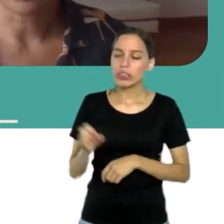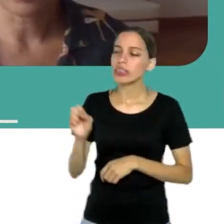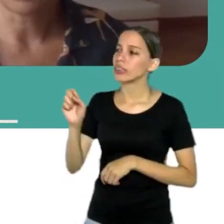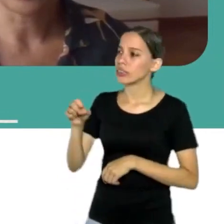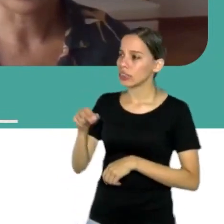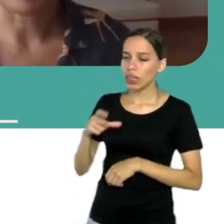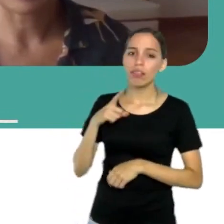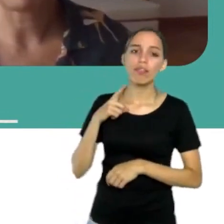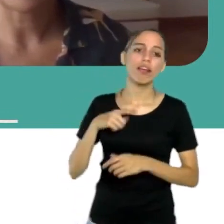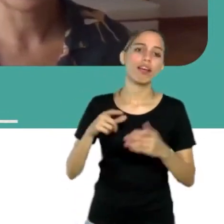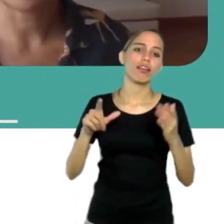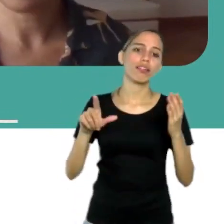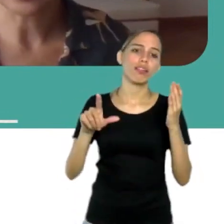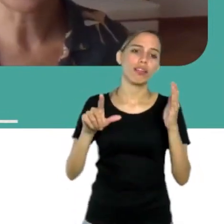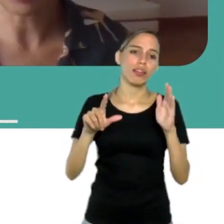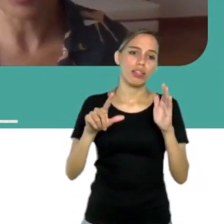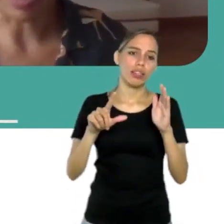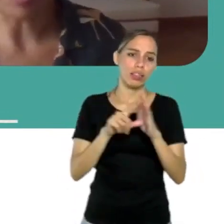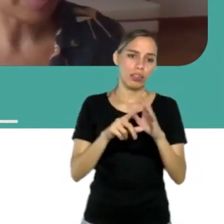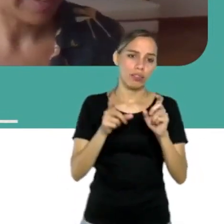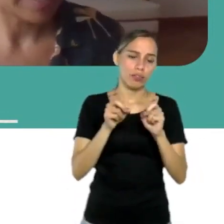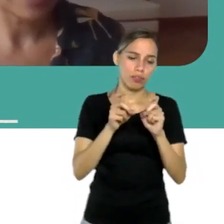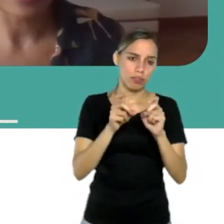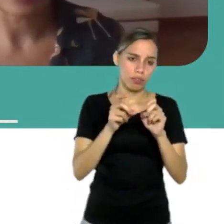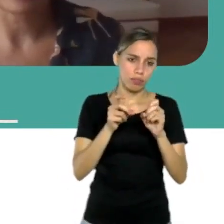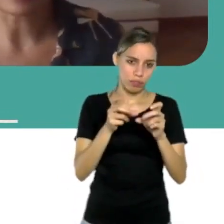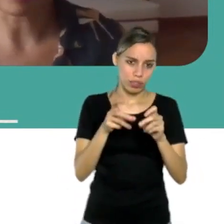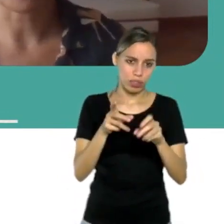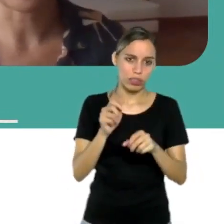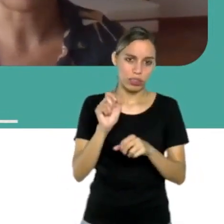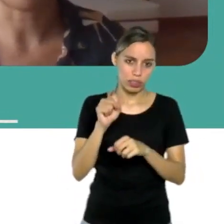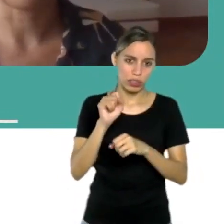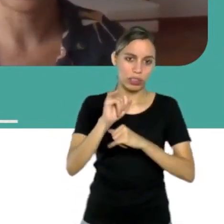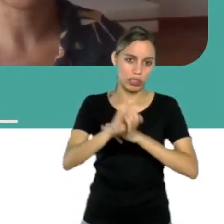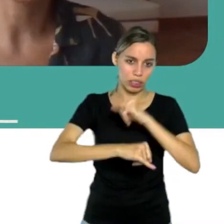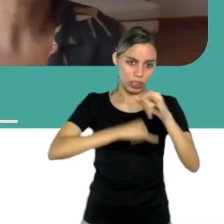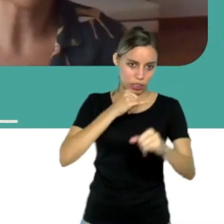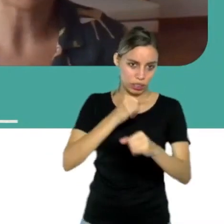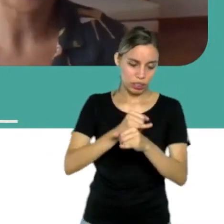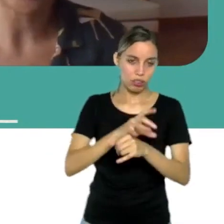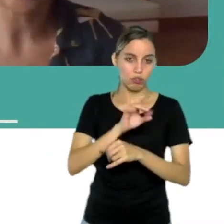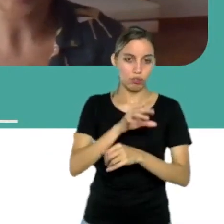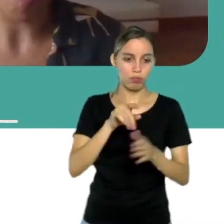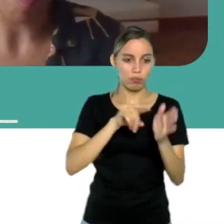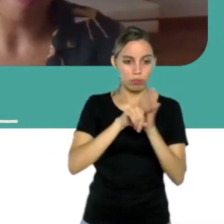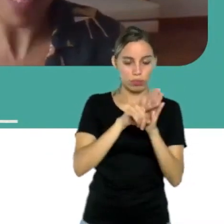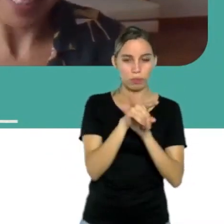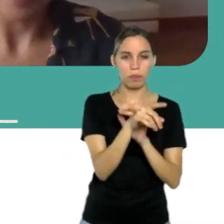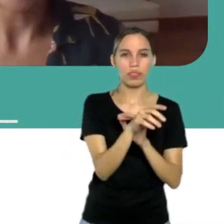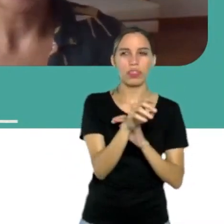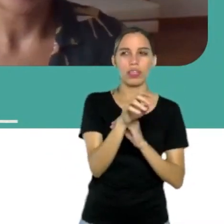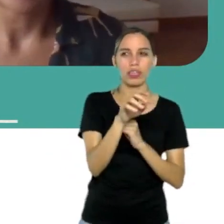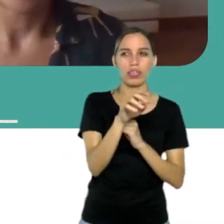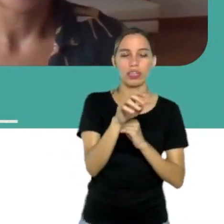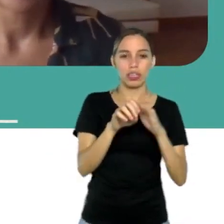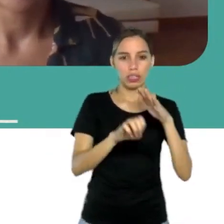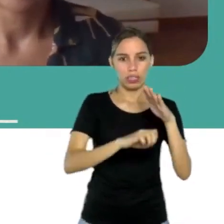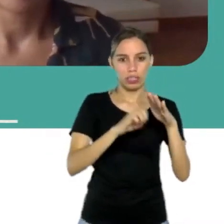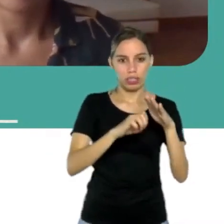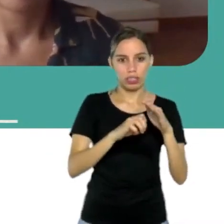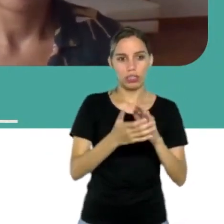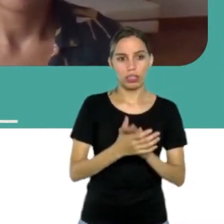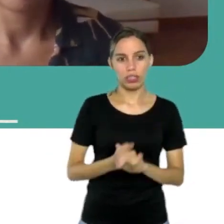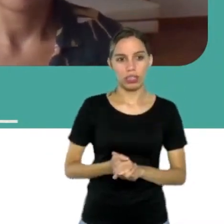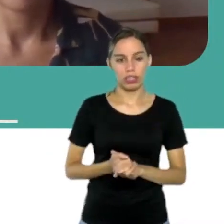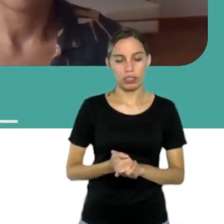que a Urutau distribui também, mas no site da Urutau tá lá, Urutau, editorurutau.com. Aí a